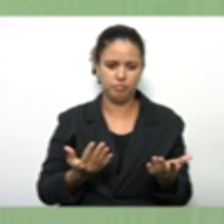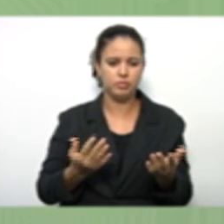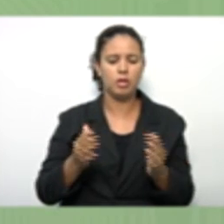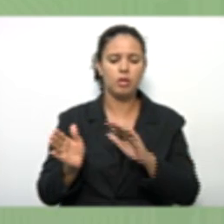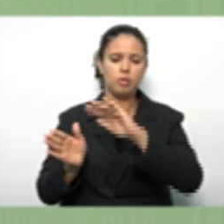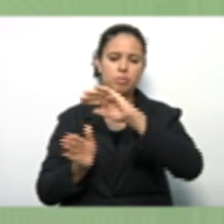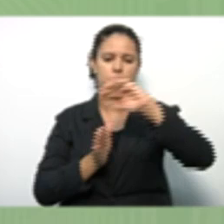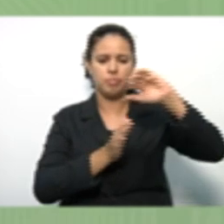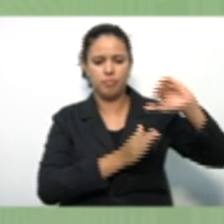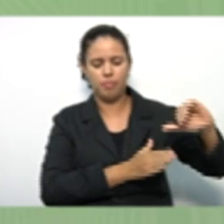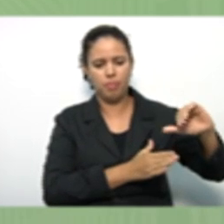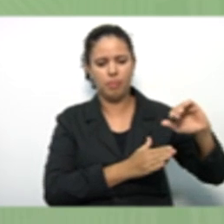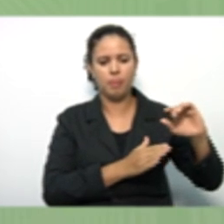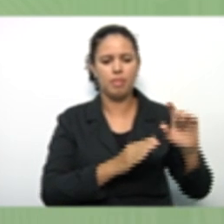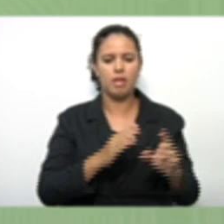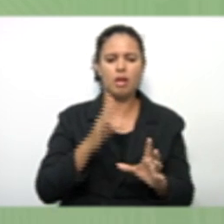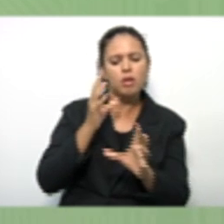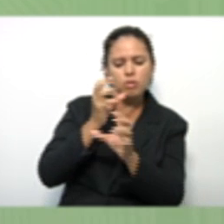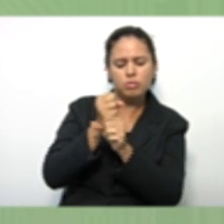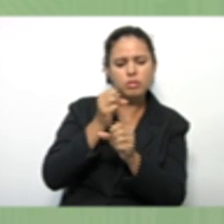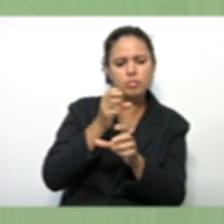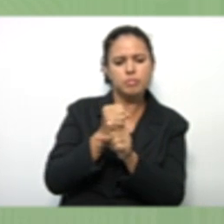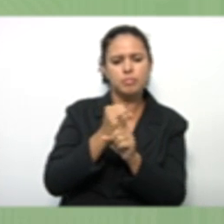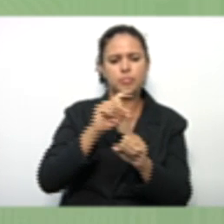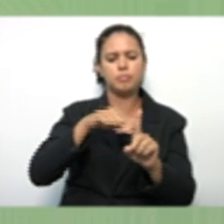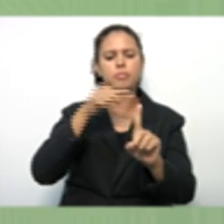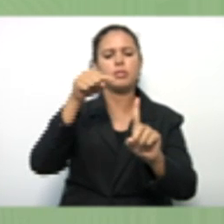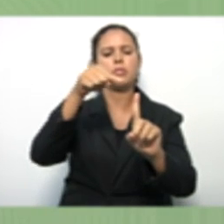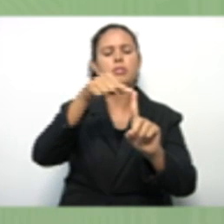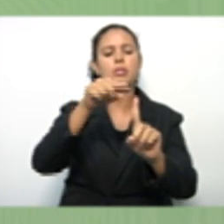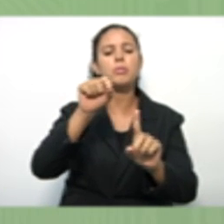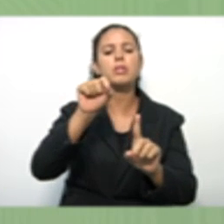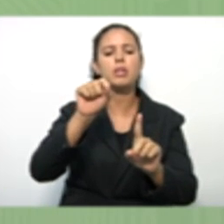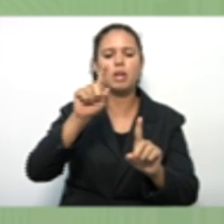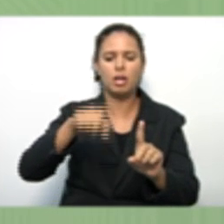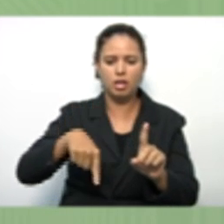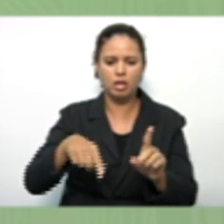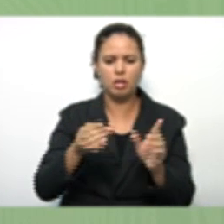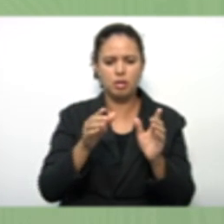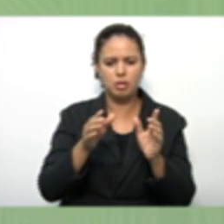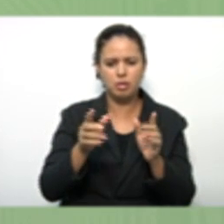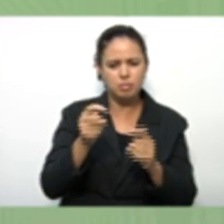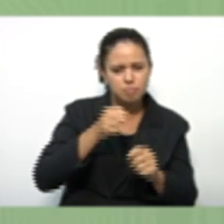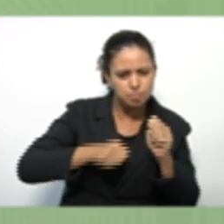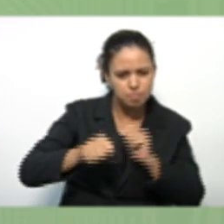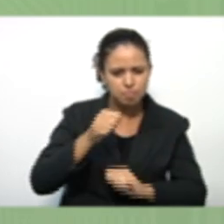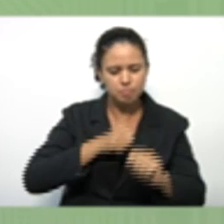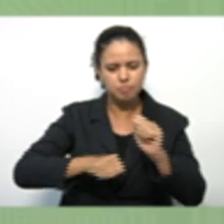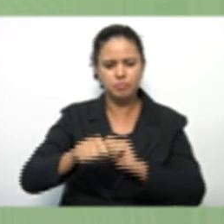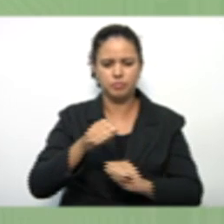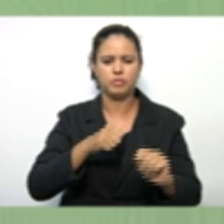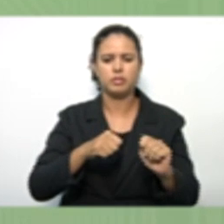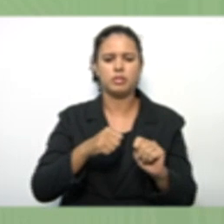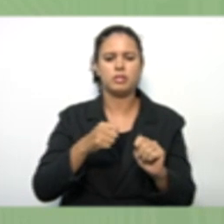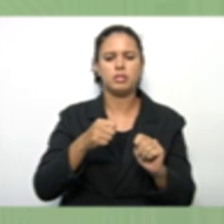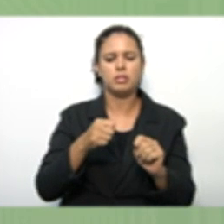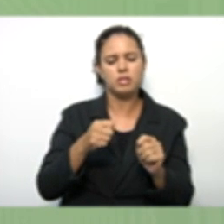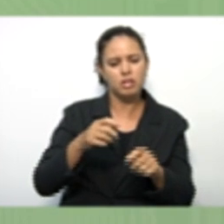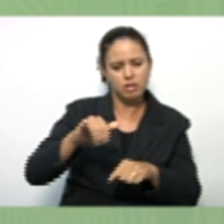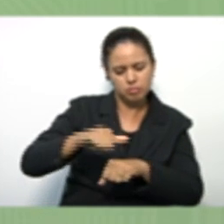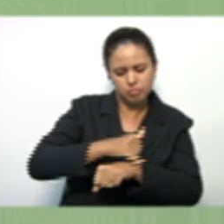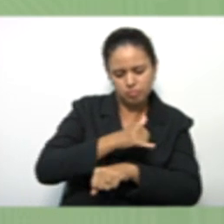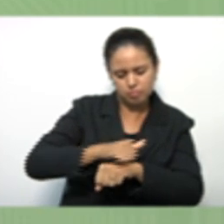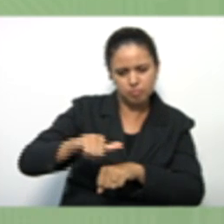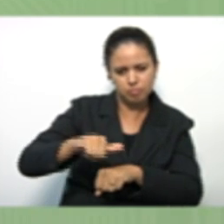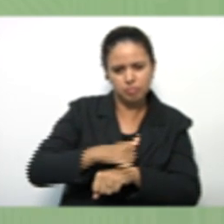É controlar por meios de técnicas específicas o patrimônio das aziendas. Então,